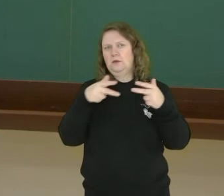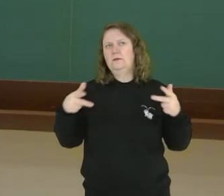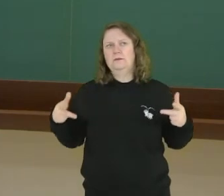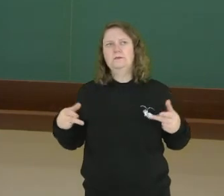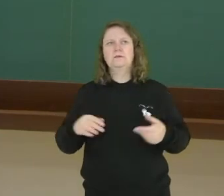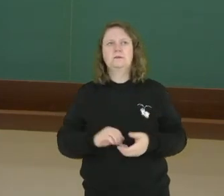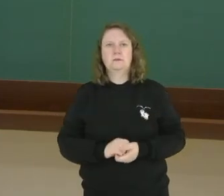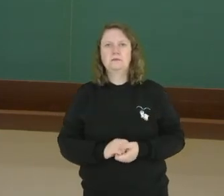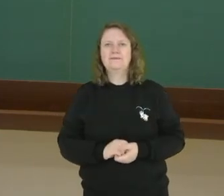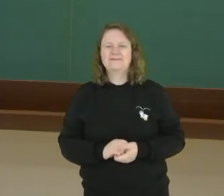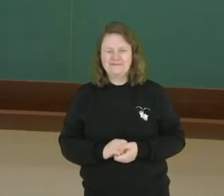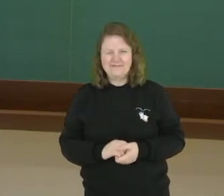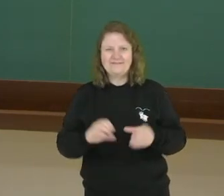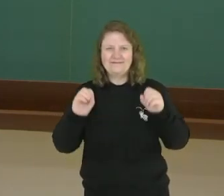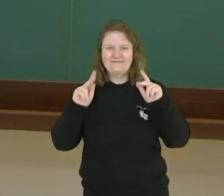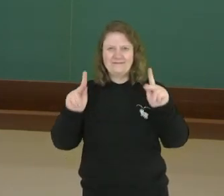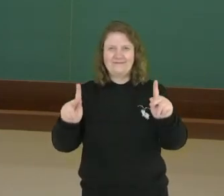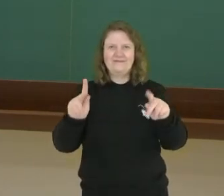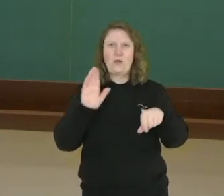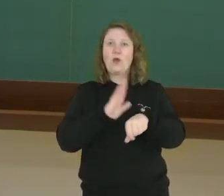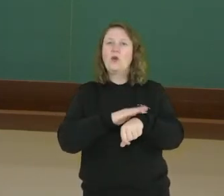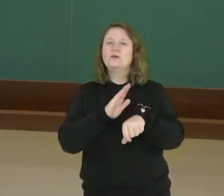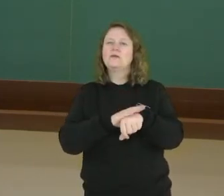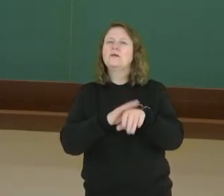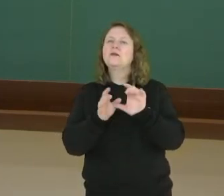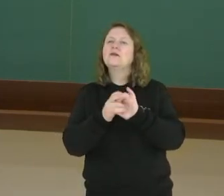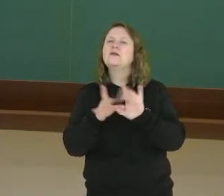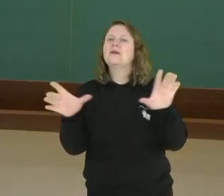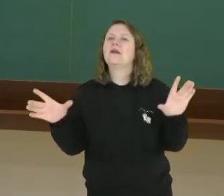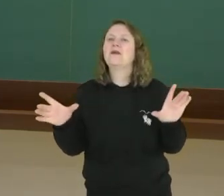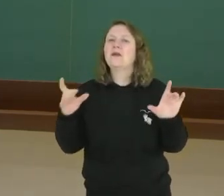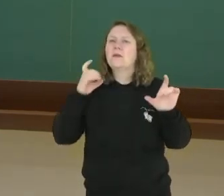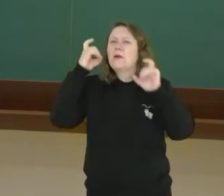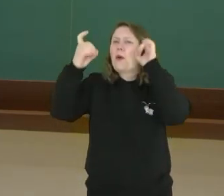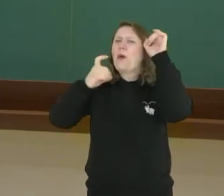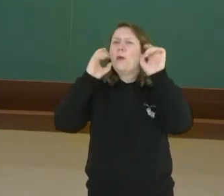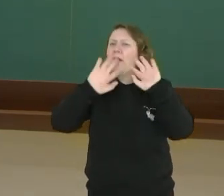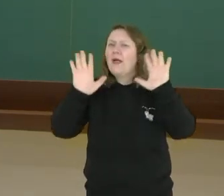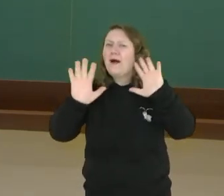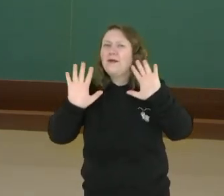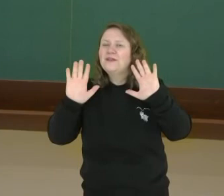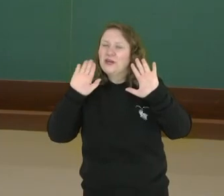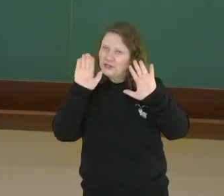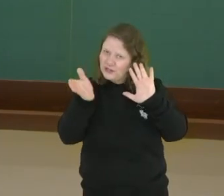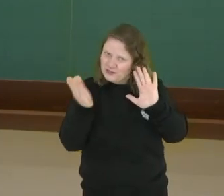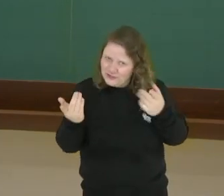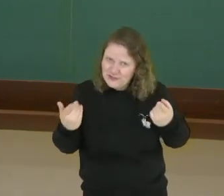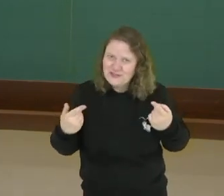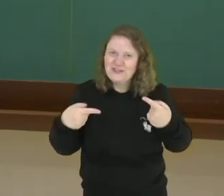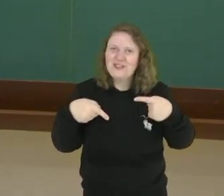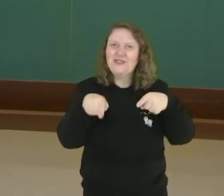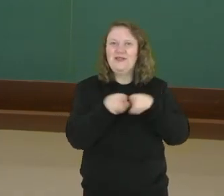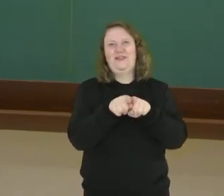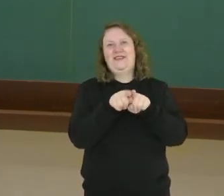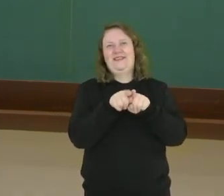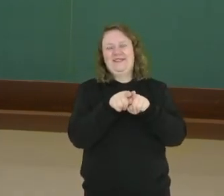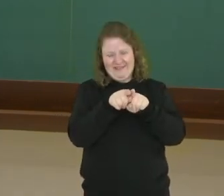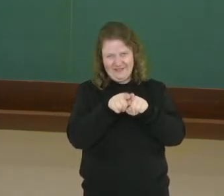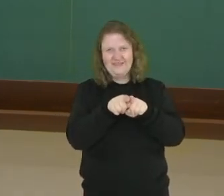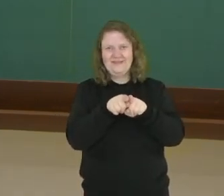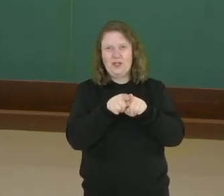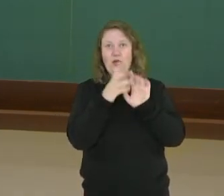né? Muito bem. Vou dar um tempinho, sim. Fica tranquilo. Não se apavore. Eu vou dar um tempinho para você copiar esse exercício, para